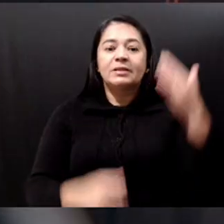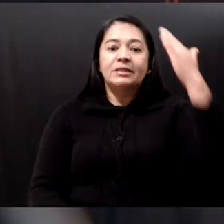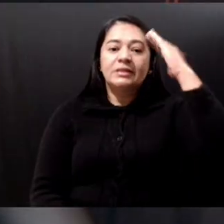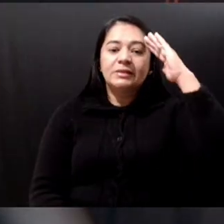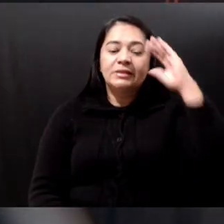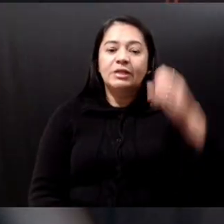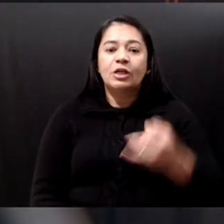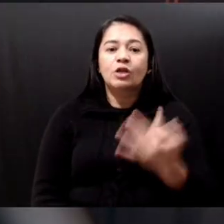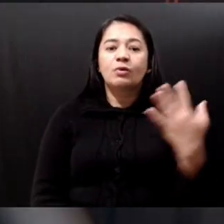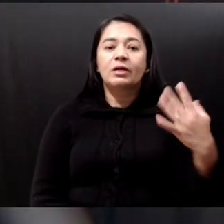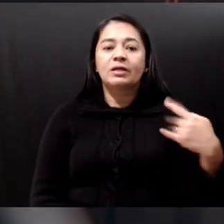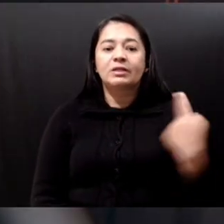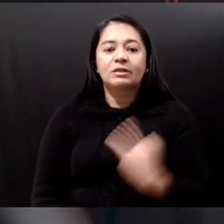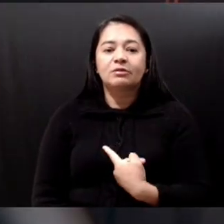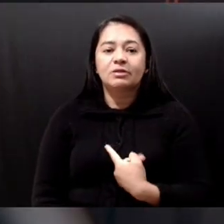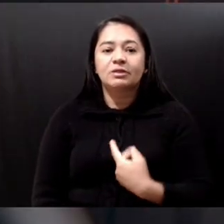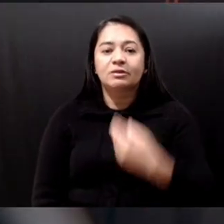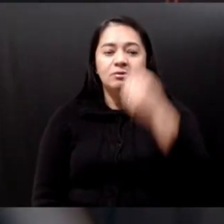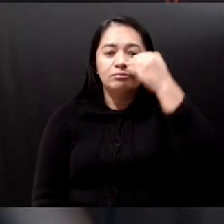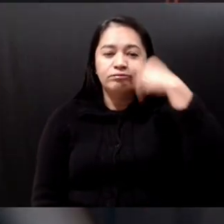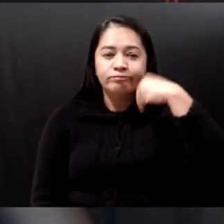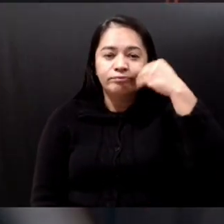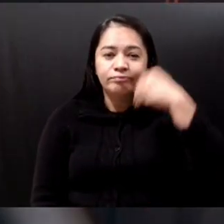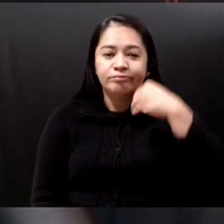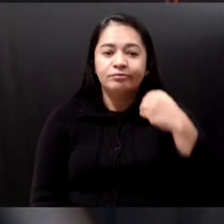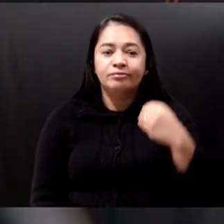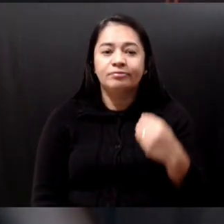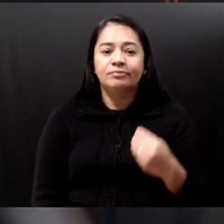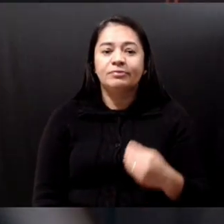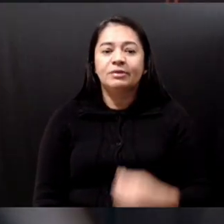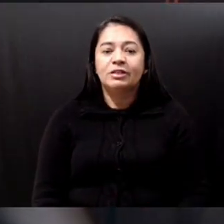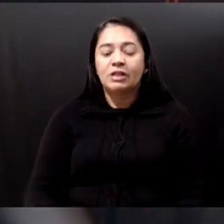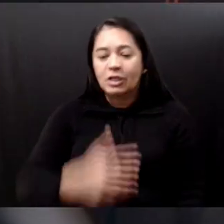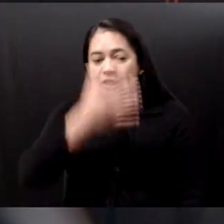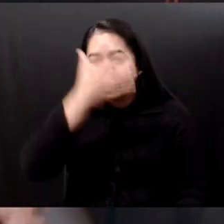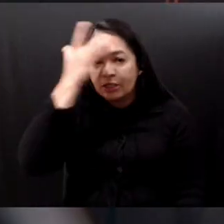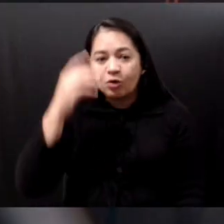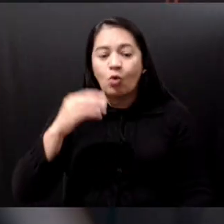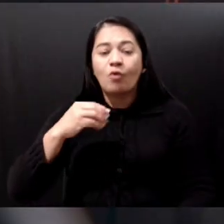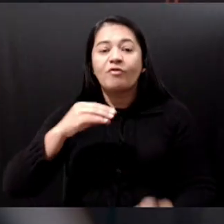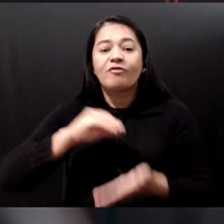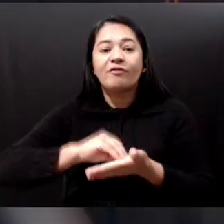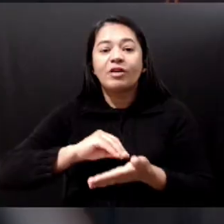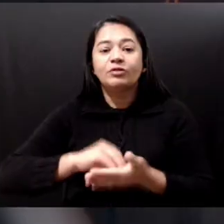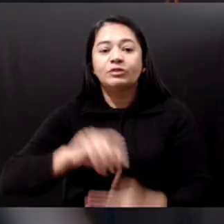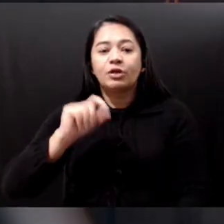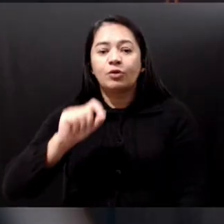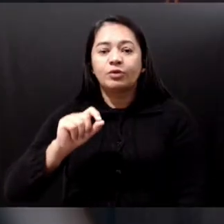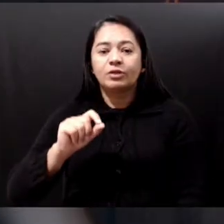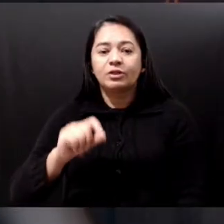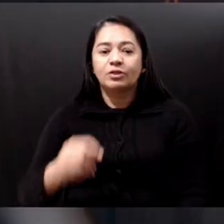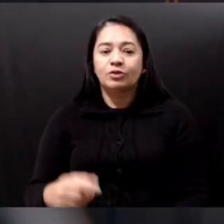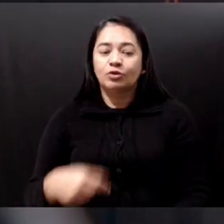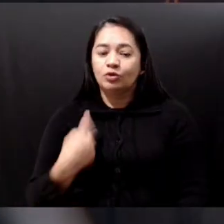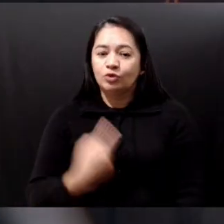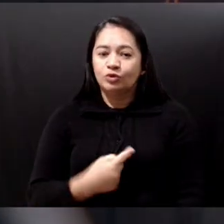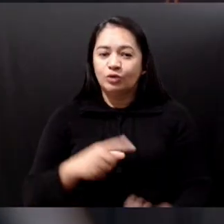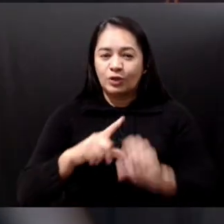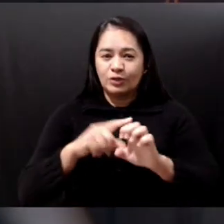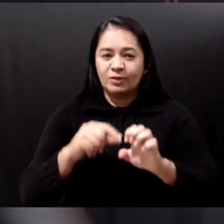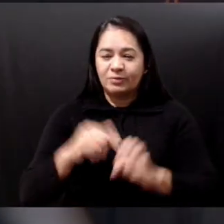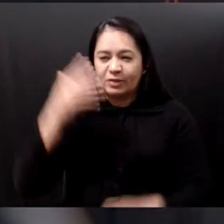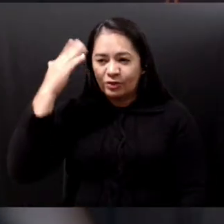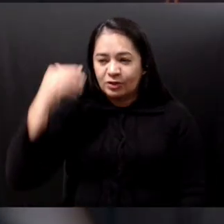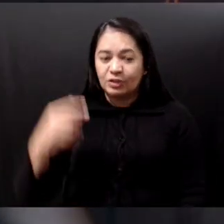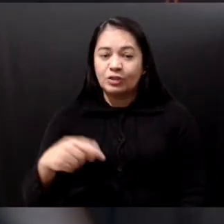fraquezas como CPF, o que falta para o nosso empreender ter sucesso quando a gente olha para dentro,